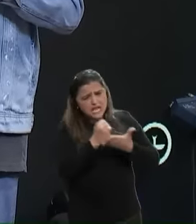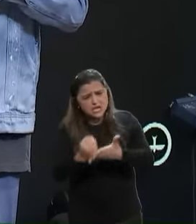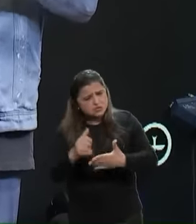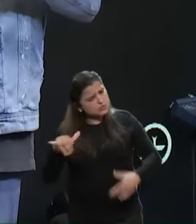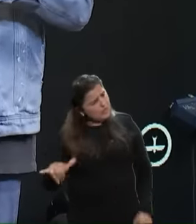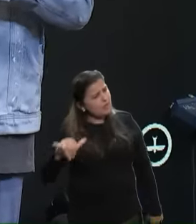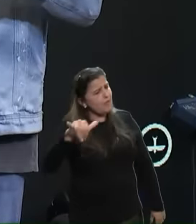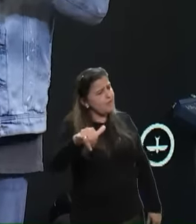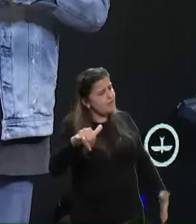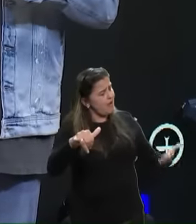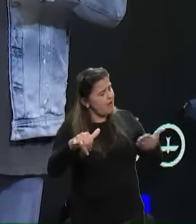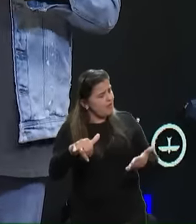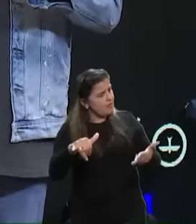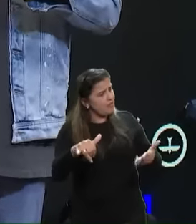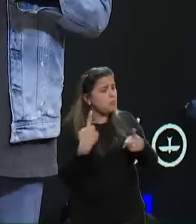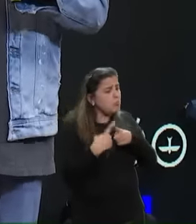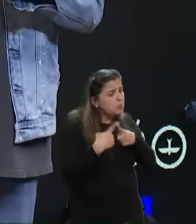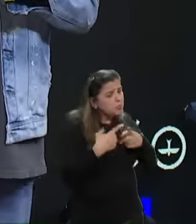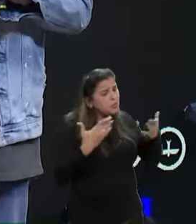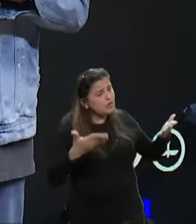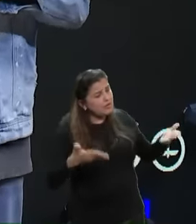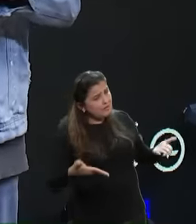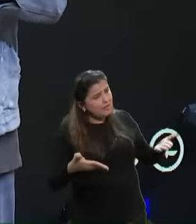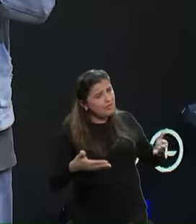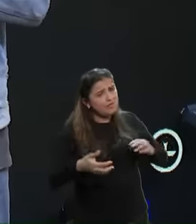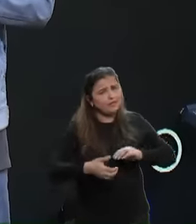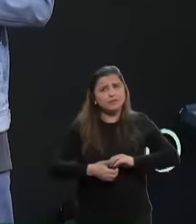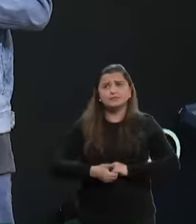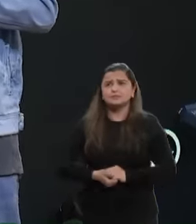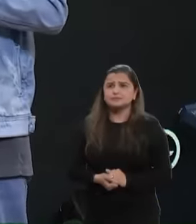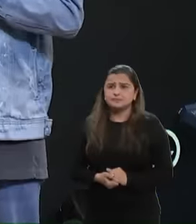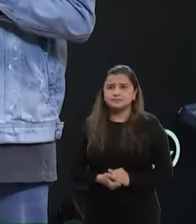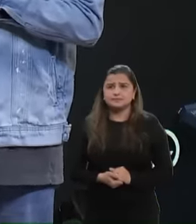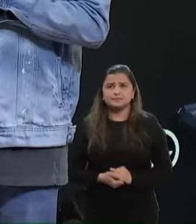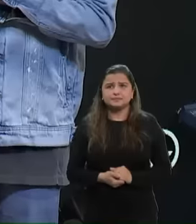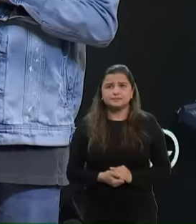Por que um caminhão tem que impulsionar o avião assim por trás?